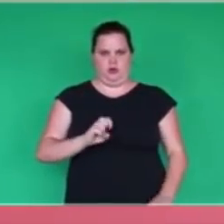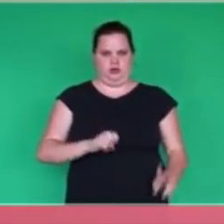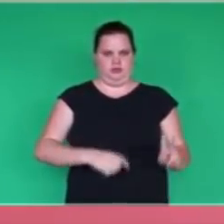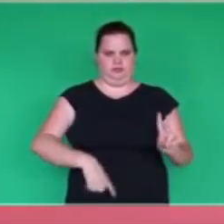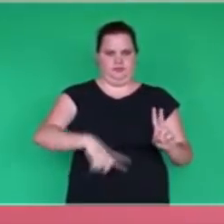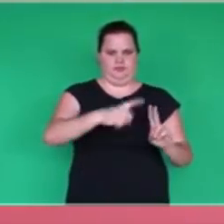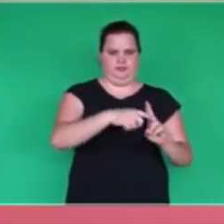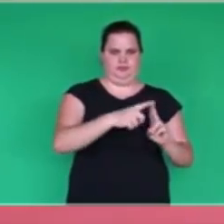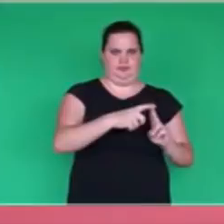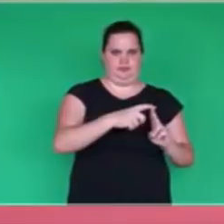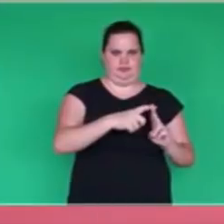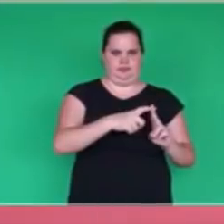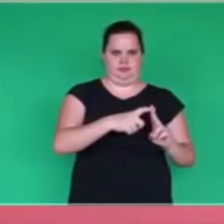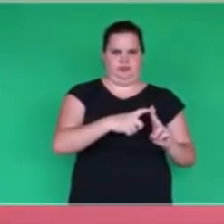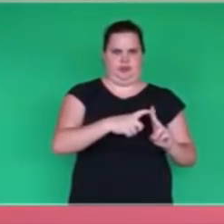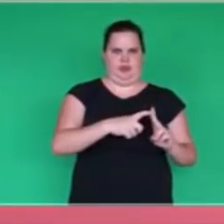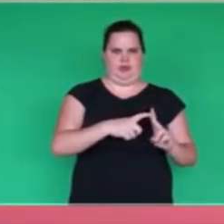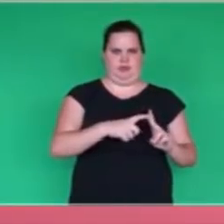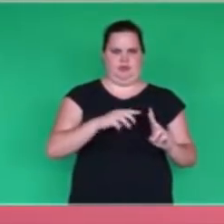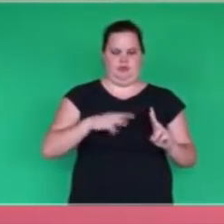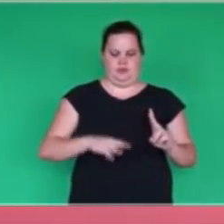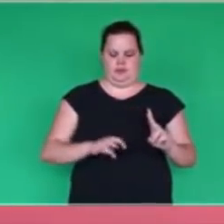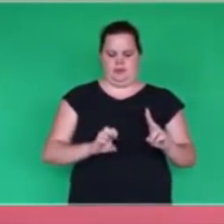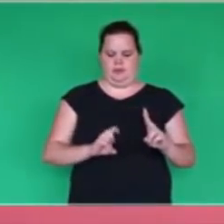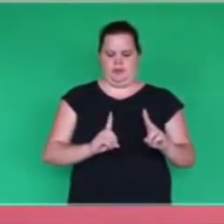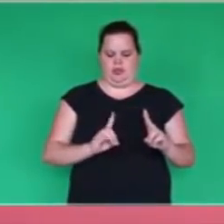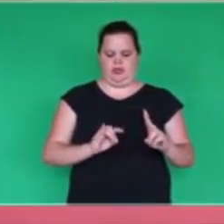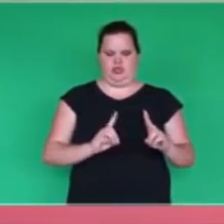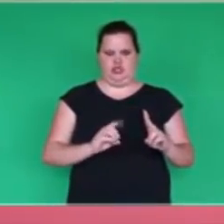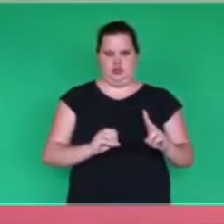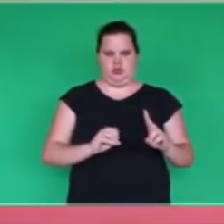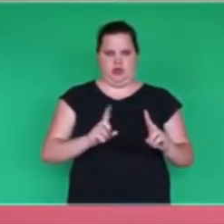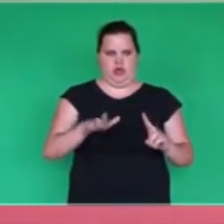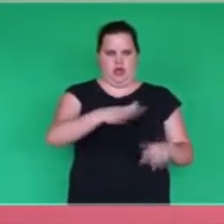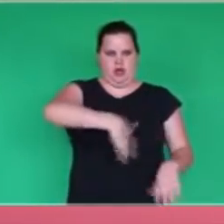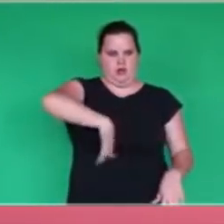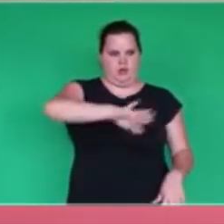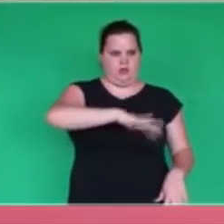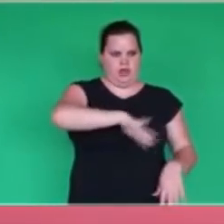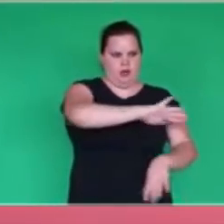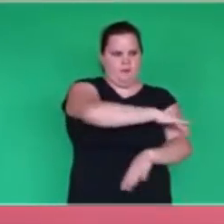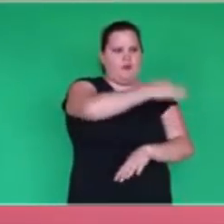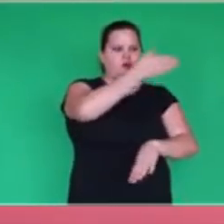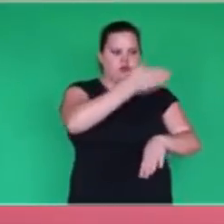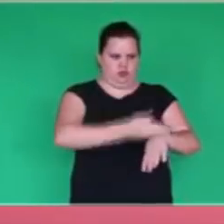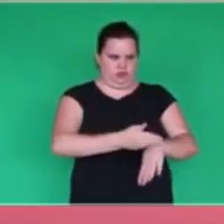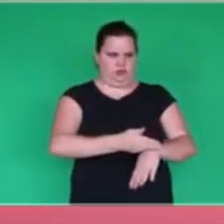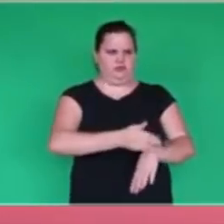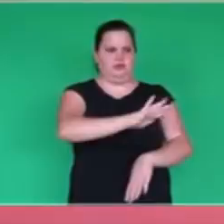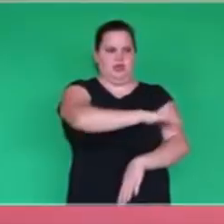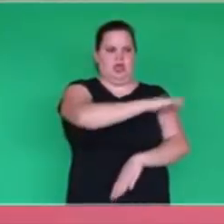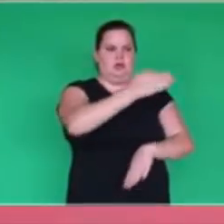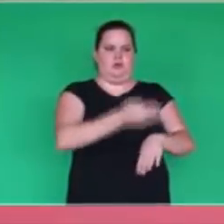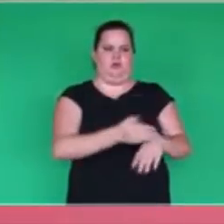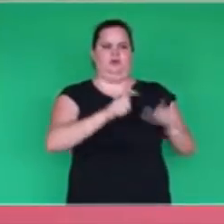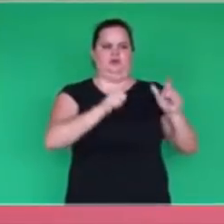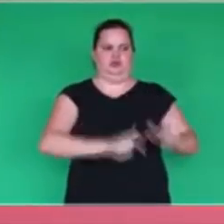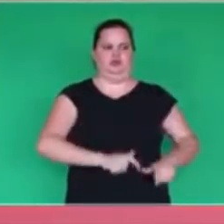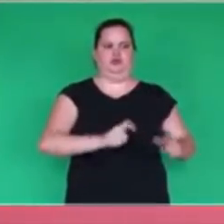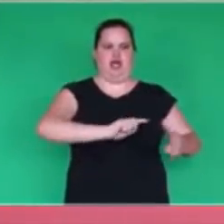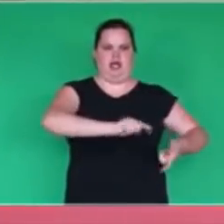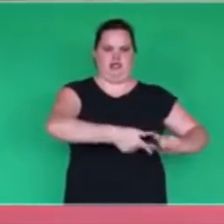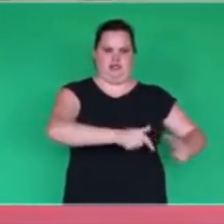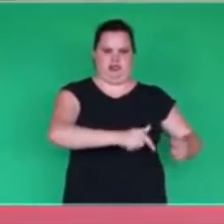Megido, que é uma região que domina o vale chamado de Jezreel. Faça o favor de botar no